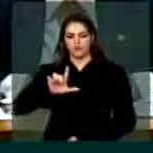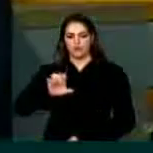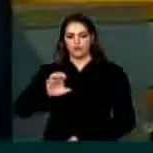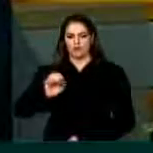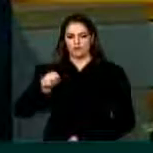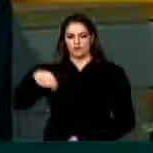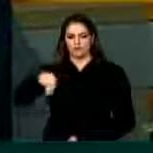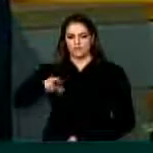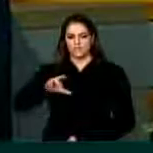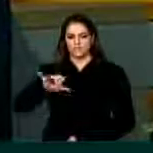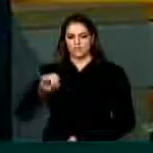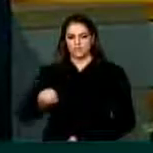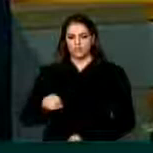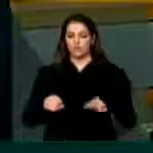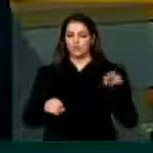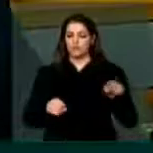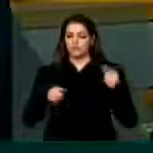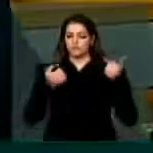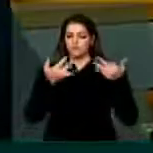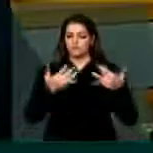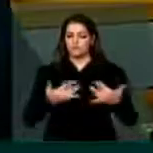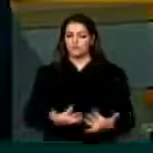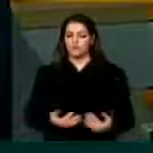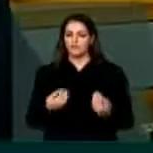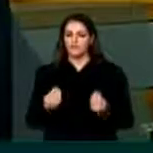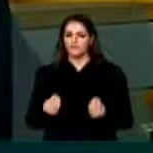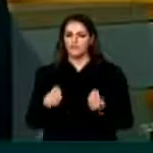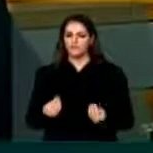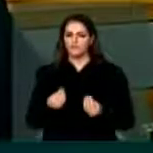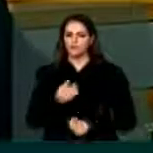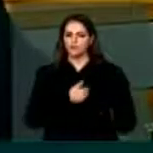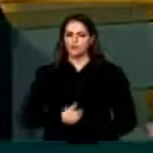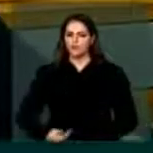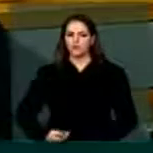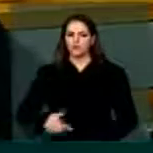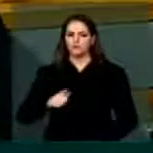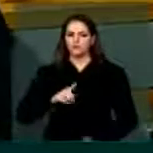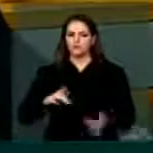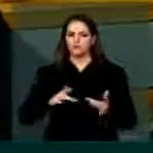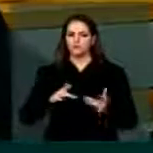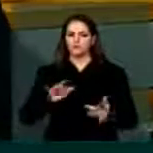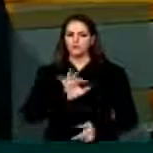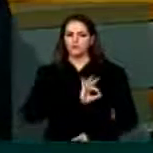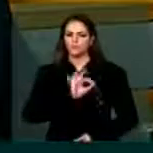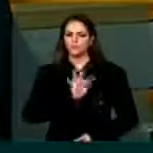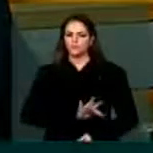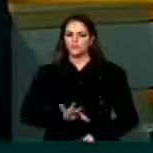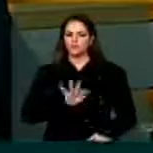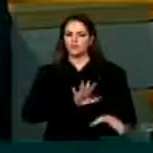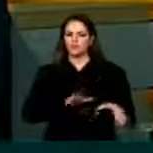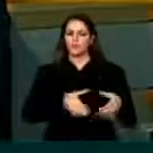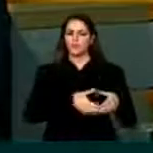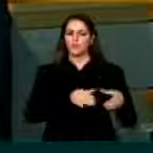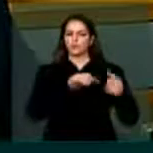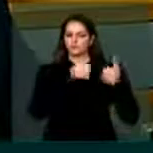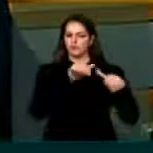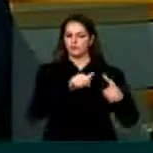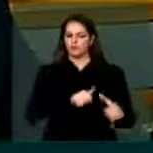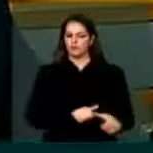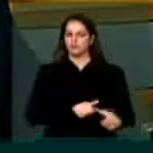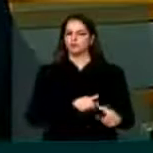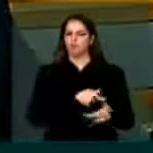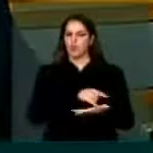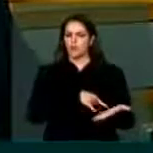CPMI ser ouvido sobre as condições que o governo está dando à Polícia Federal, mais especificamente a equipe que está fazendo a análise